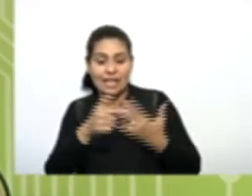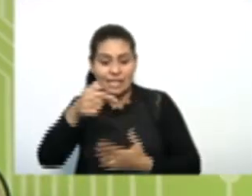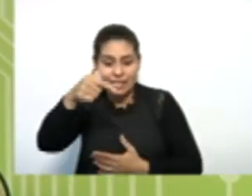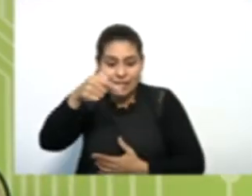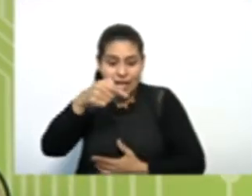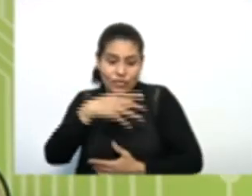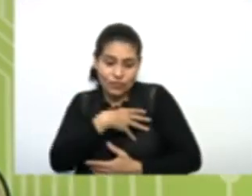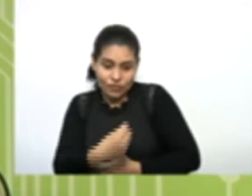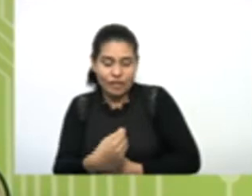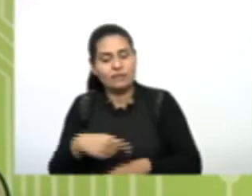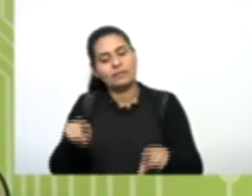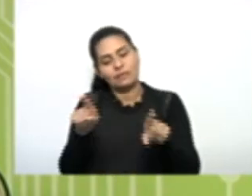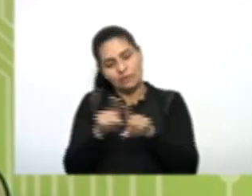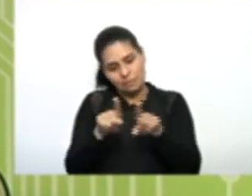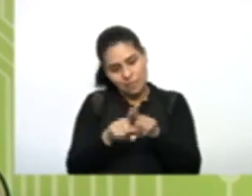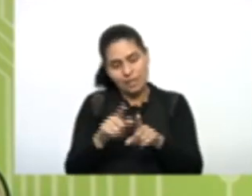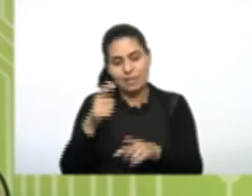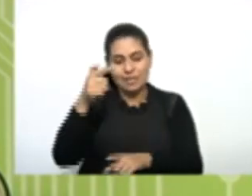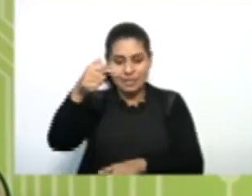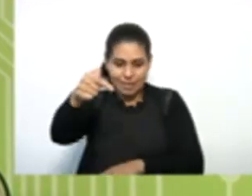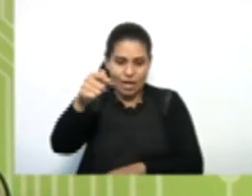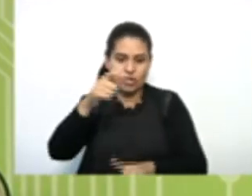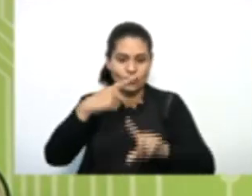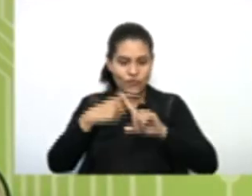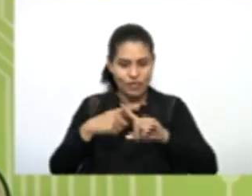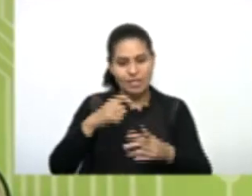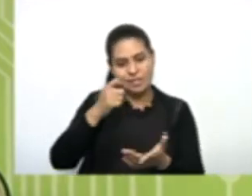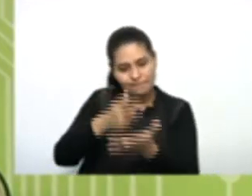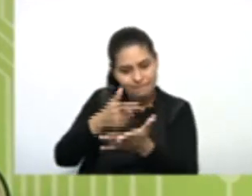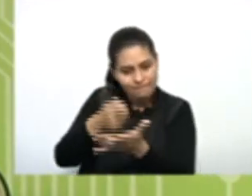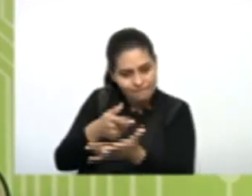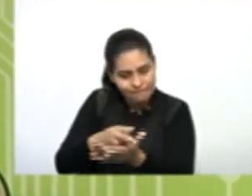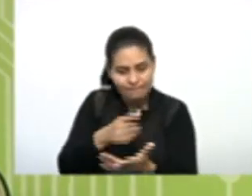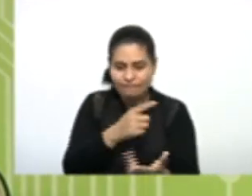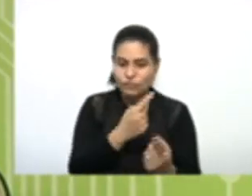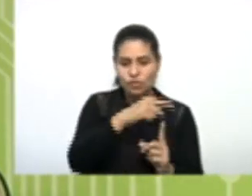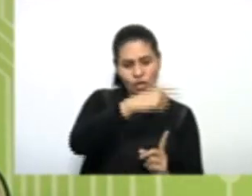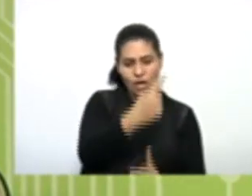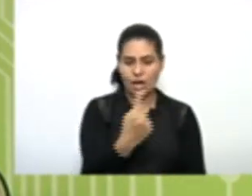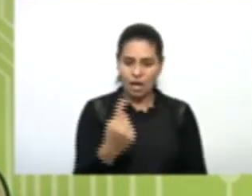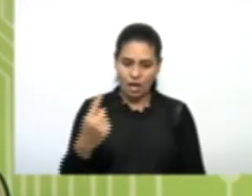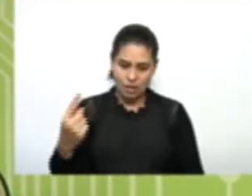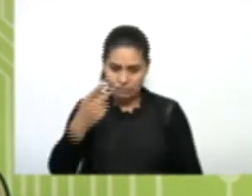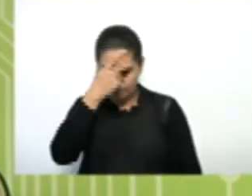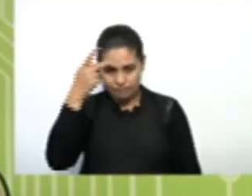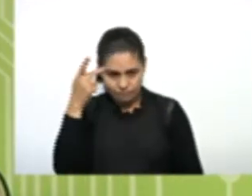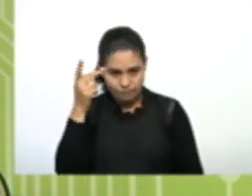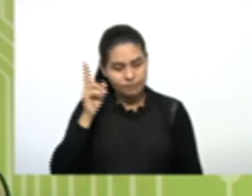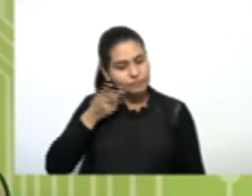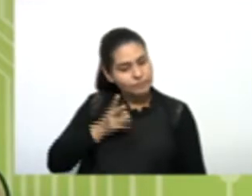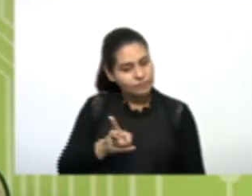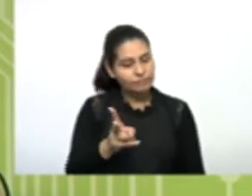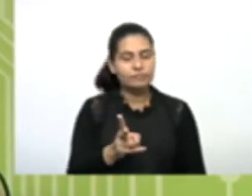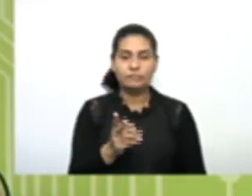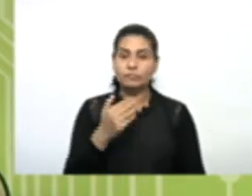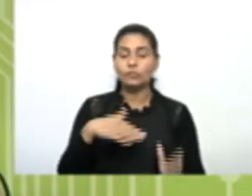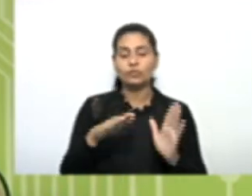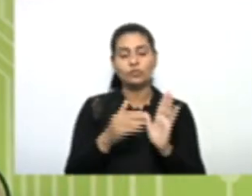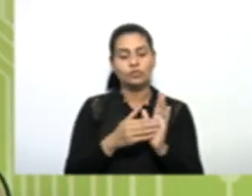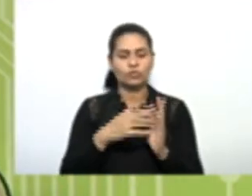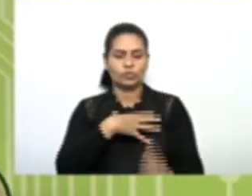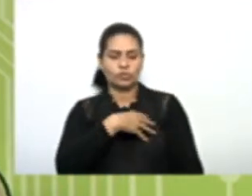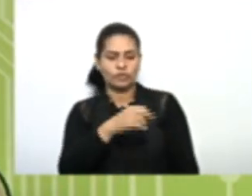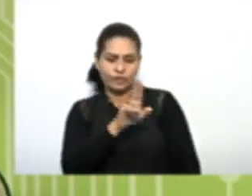filhos matriculados, você vai pagar 7 vezes essa taxa, sempre nesse objetivo de cobrir os custos, cobrir